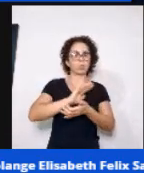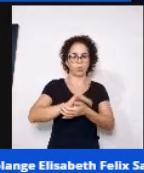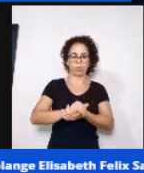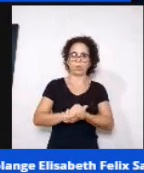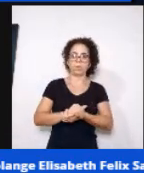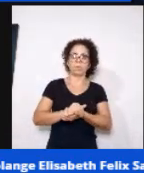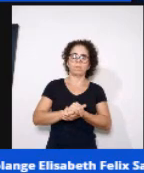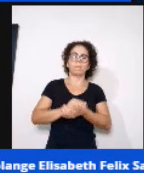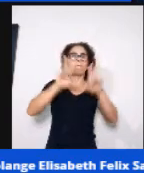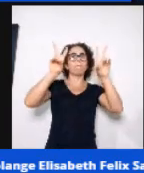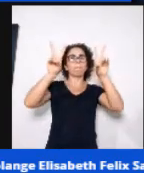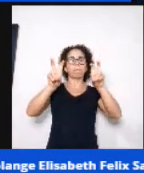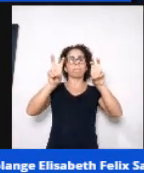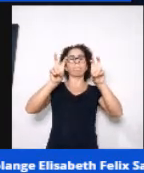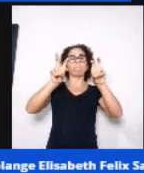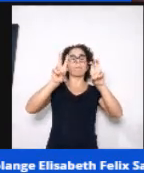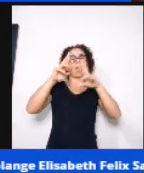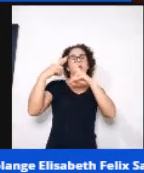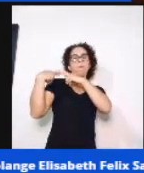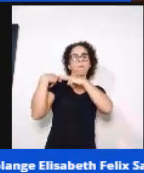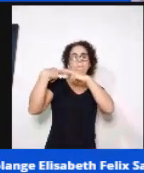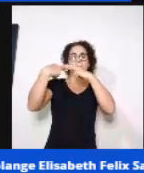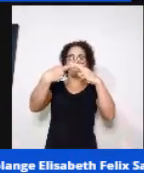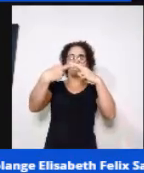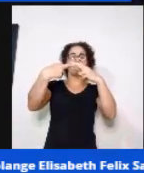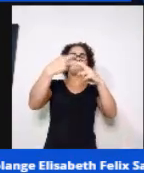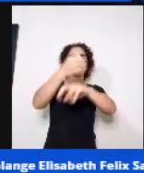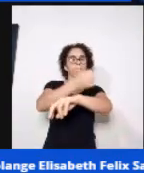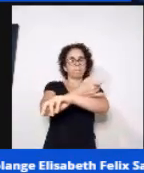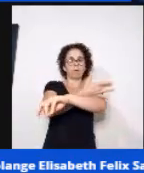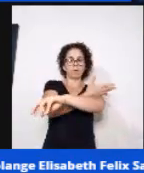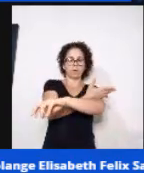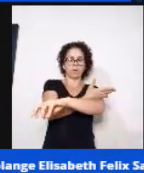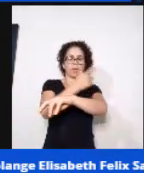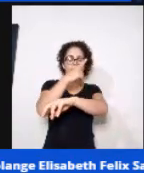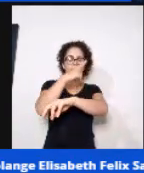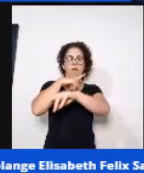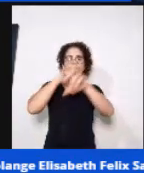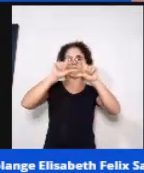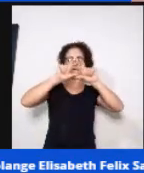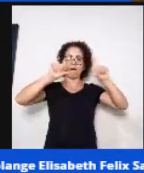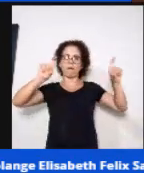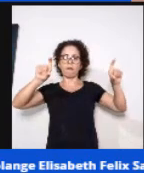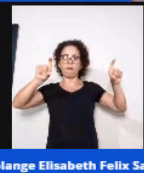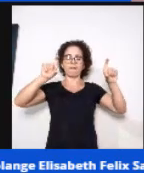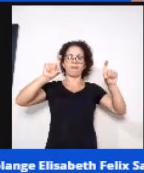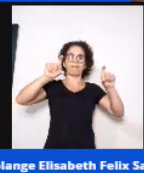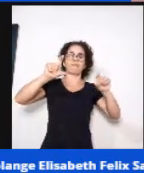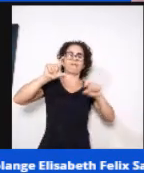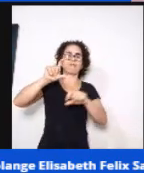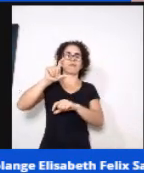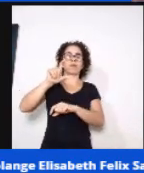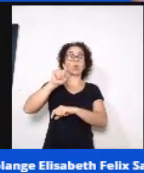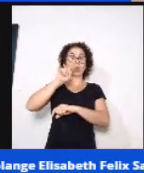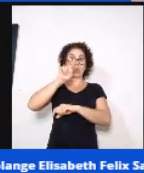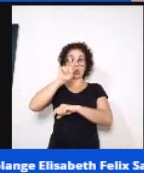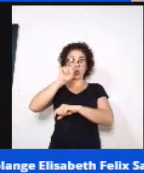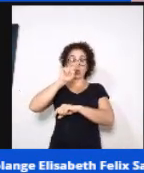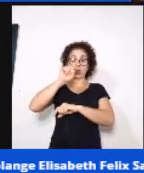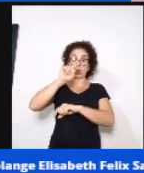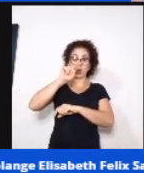sobre a responsabilidade emocional. Tem uma frase do livro do Pequeno Príncipe que diz assim: tu te tornas